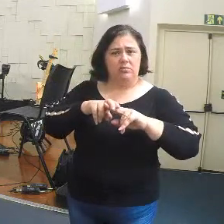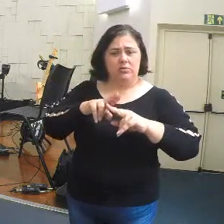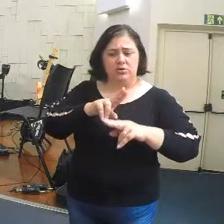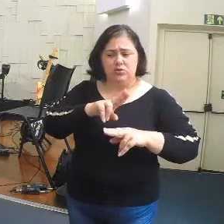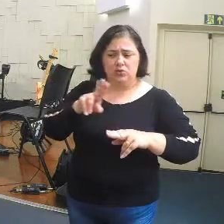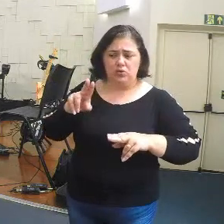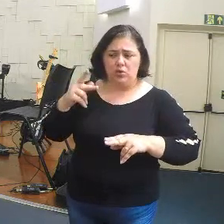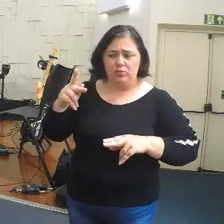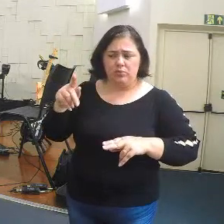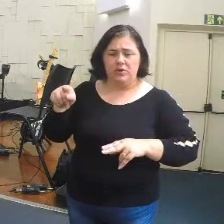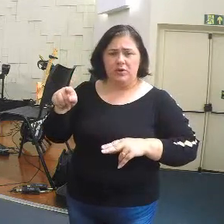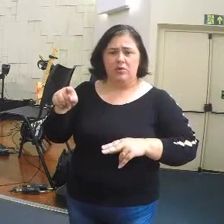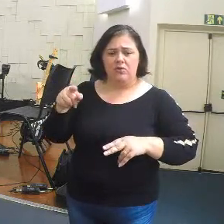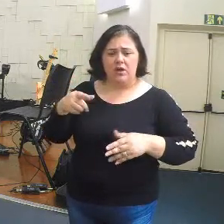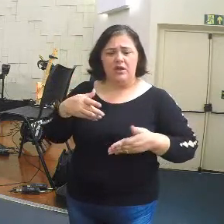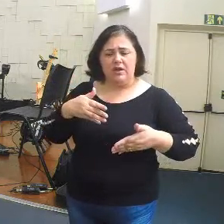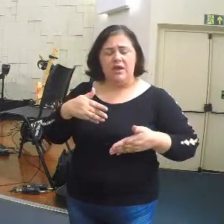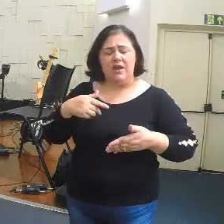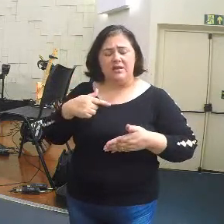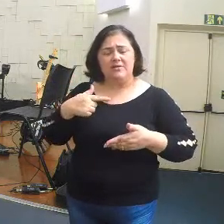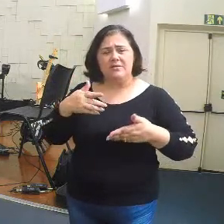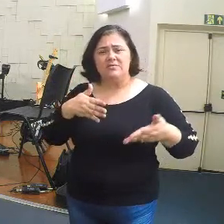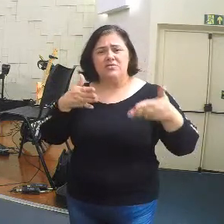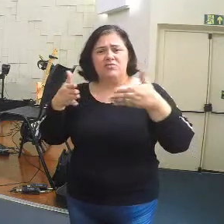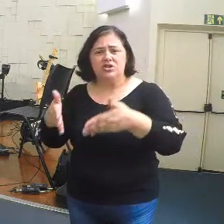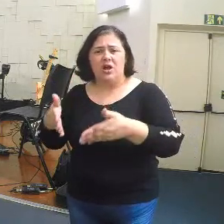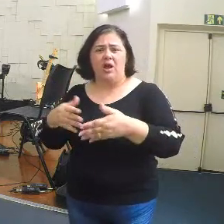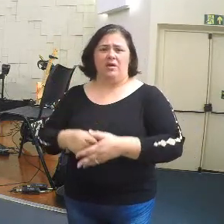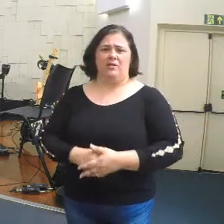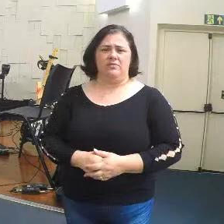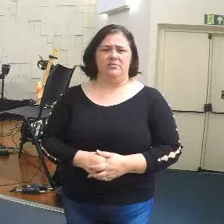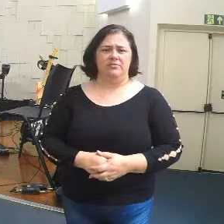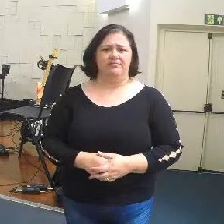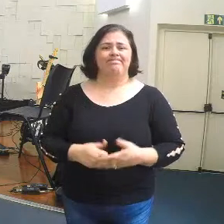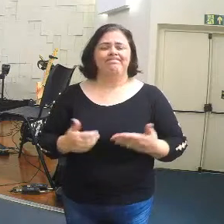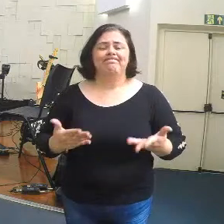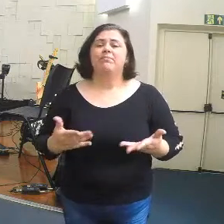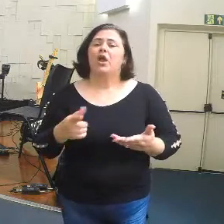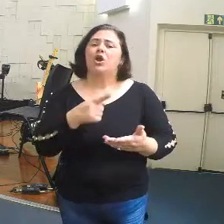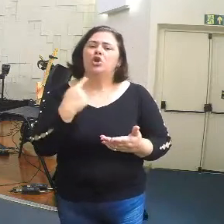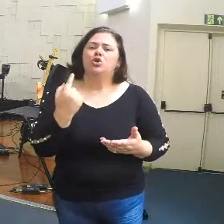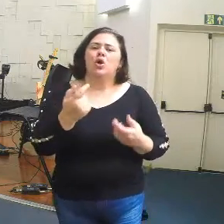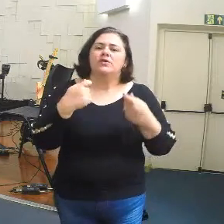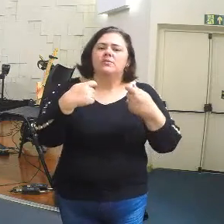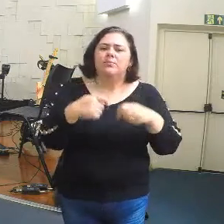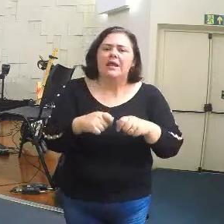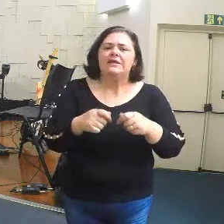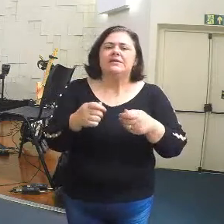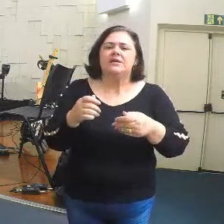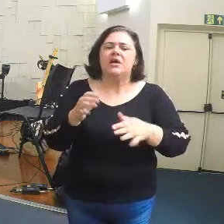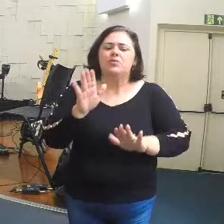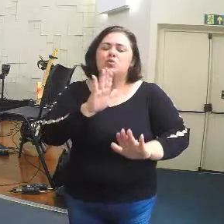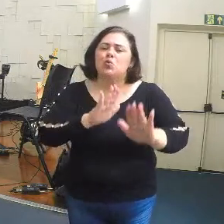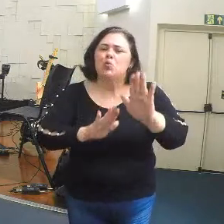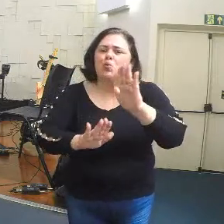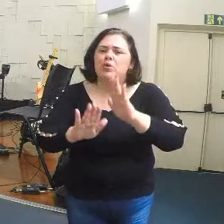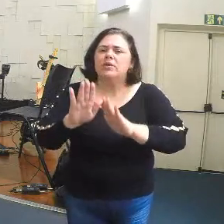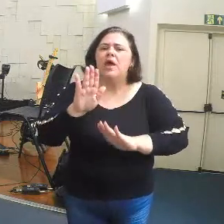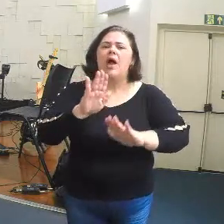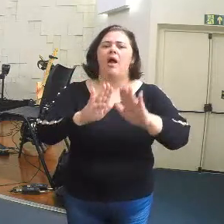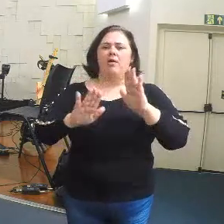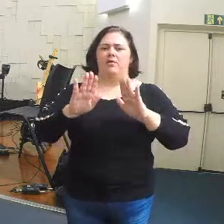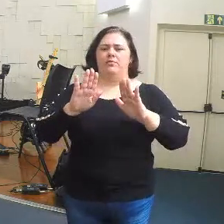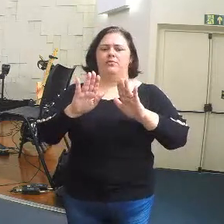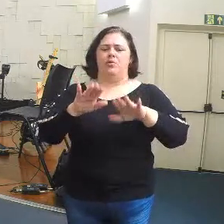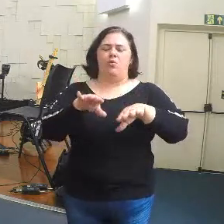recebendo dos gentios. Portanto, devemos acolher esses irmãos para nos tornarmos cooperadores da verdade.